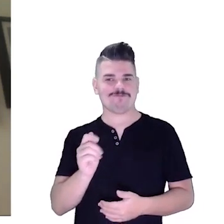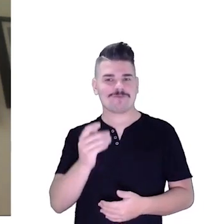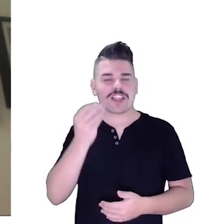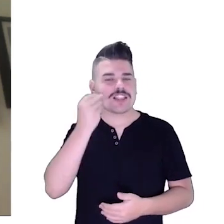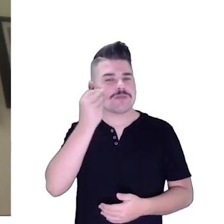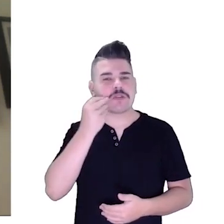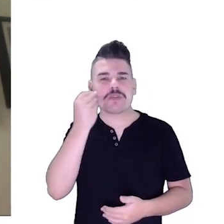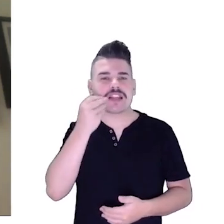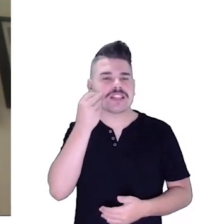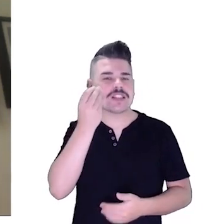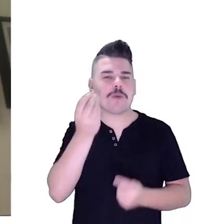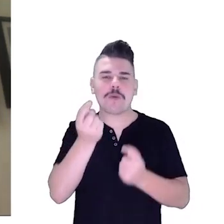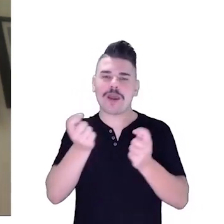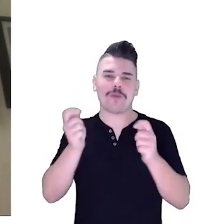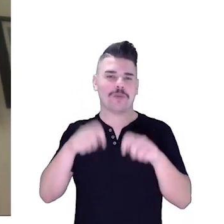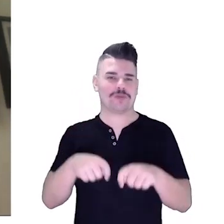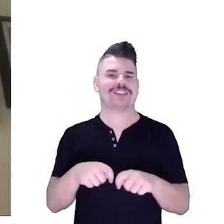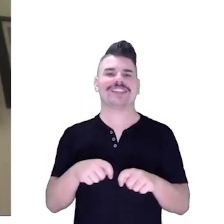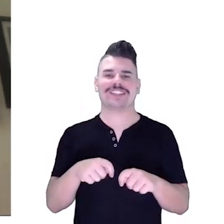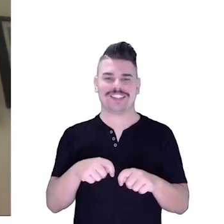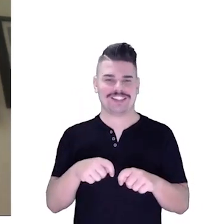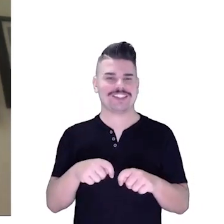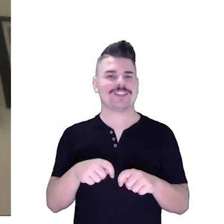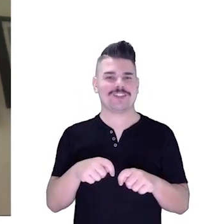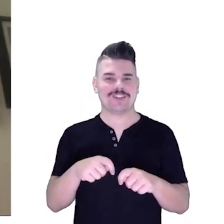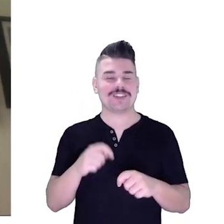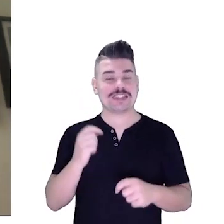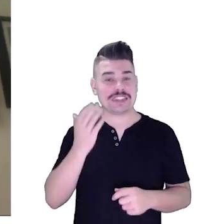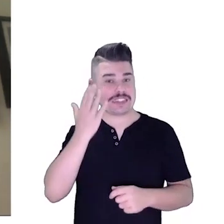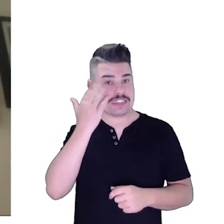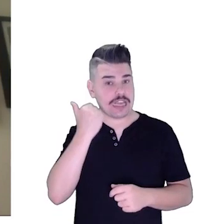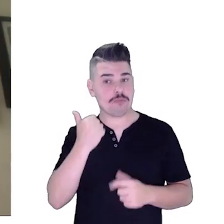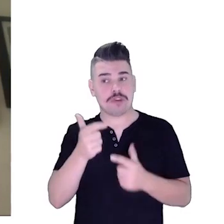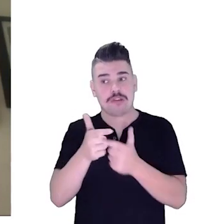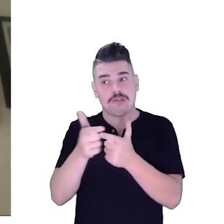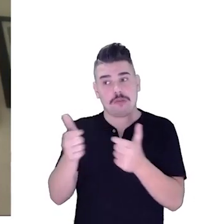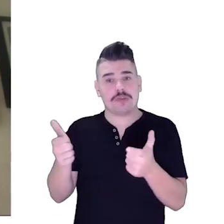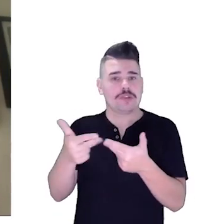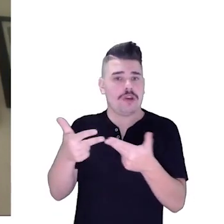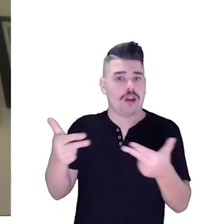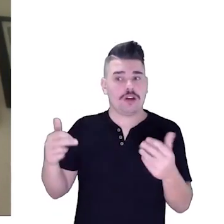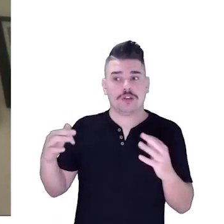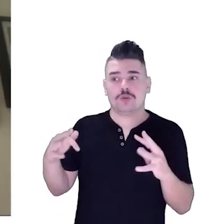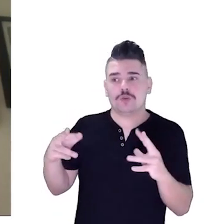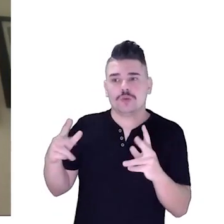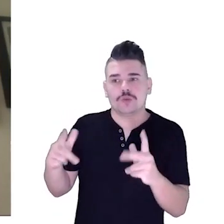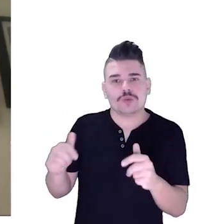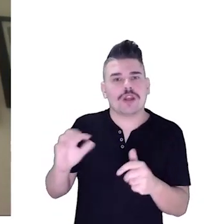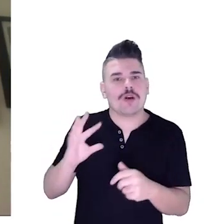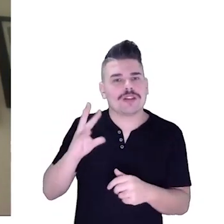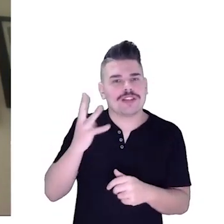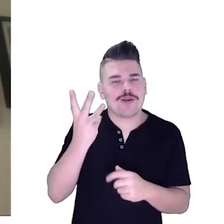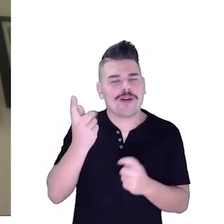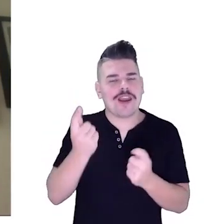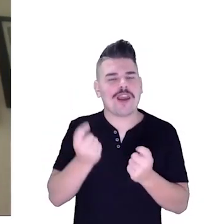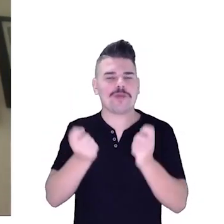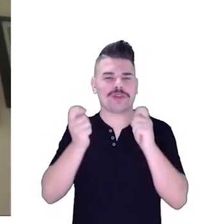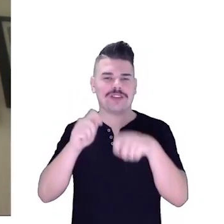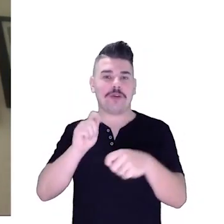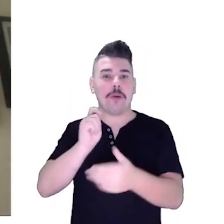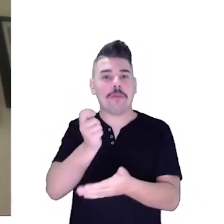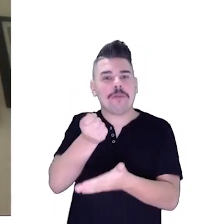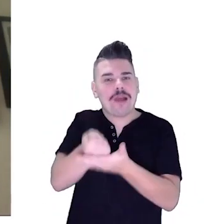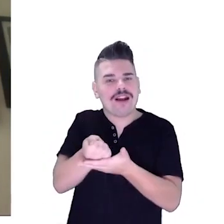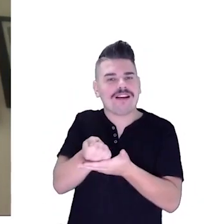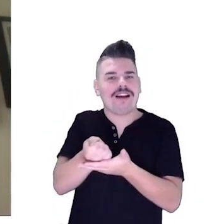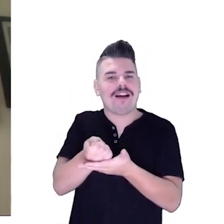no quanto a experimentação é possível, né, no quanto, apesar de tudo, né, é